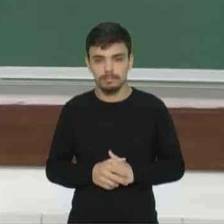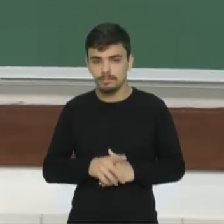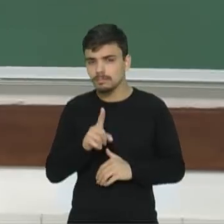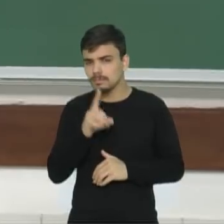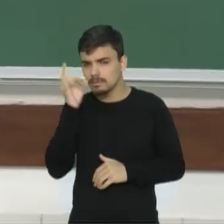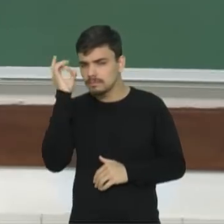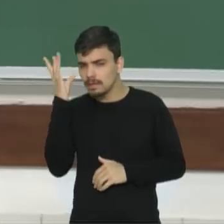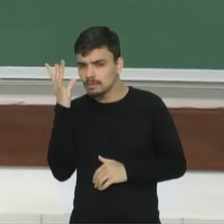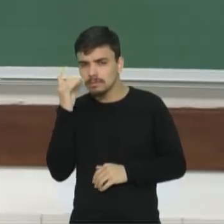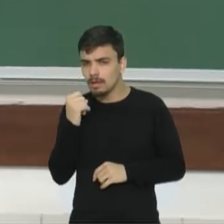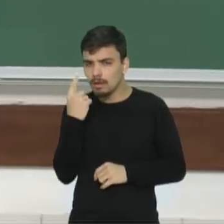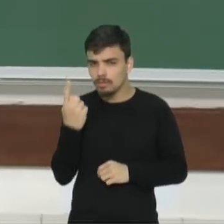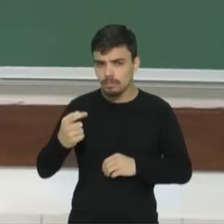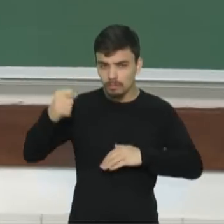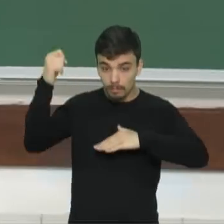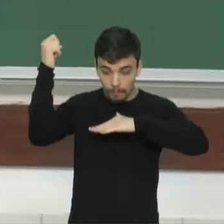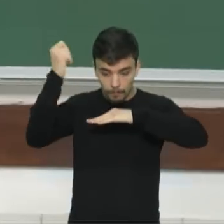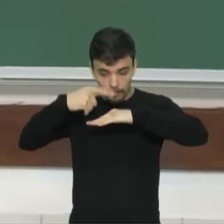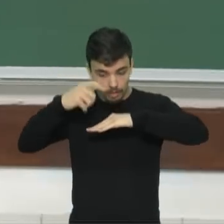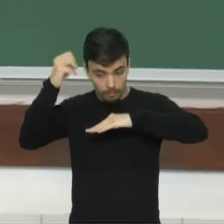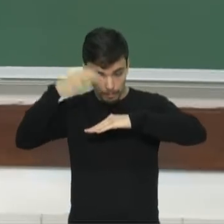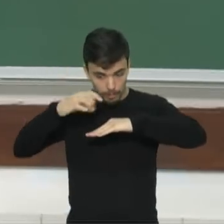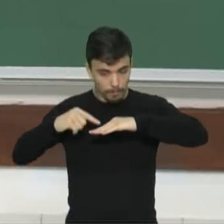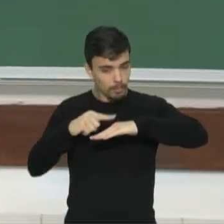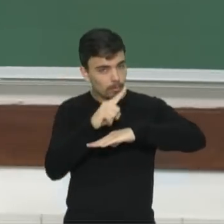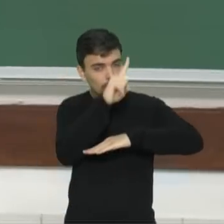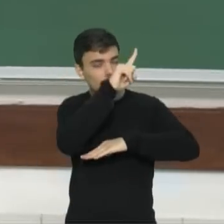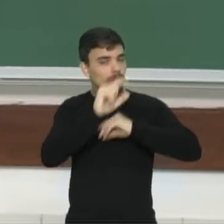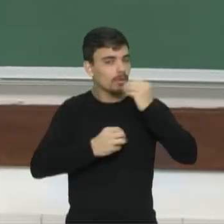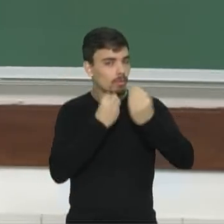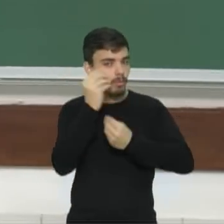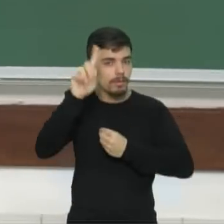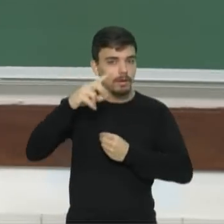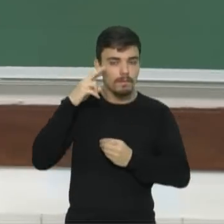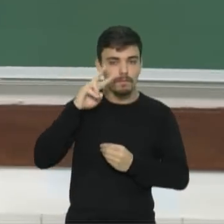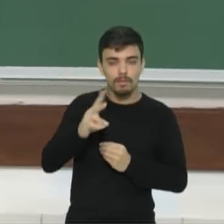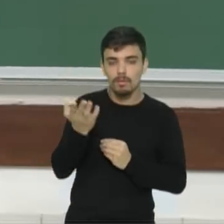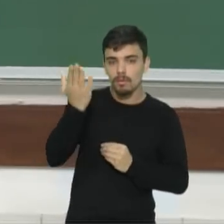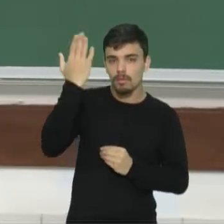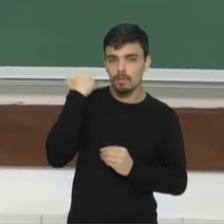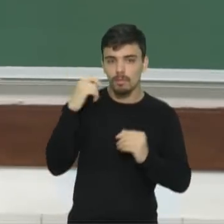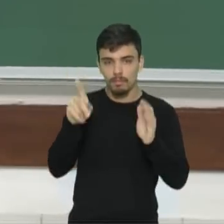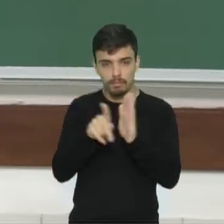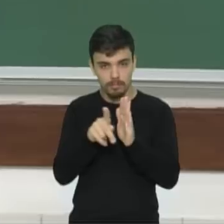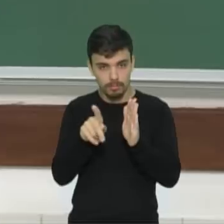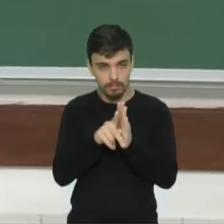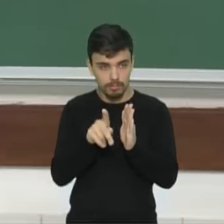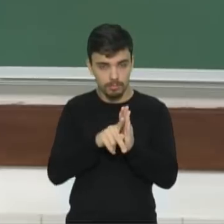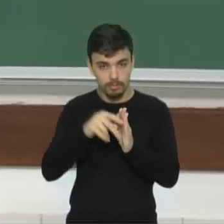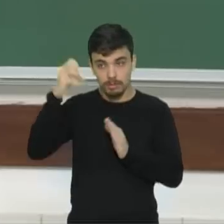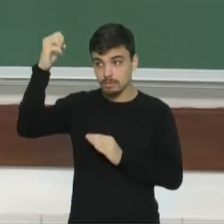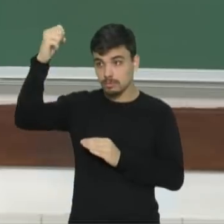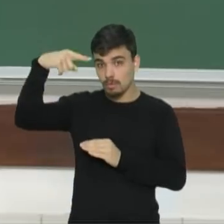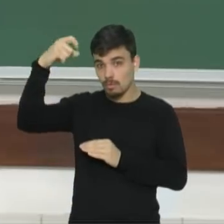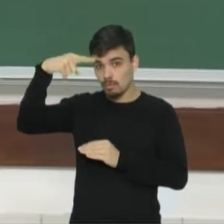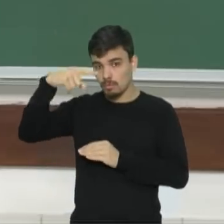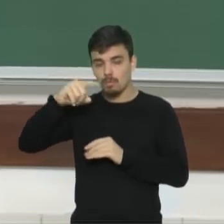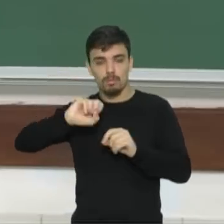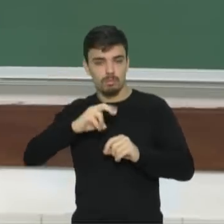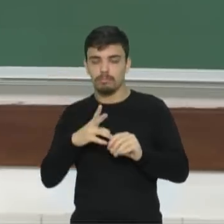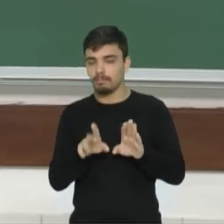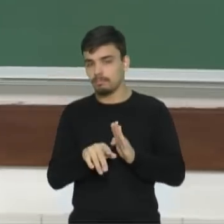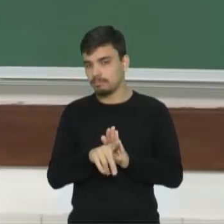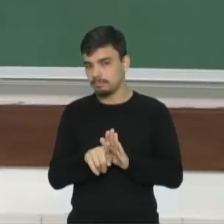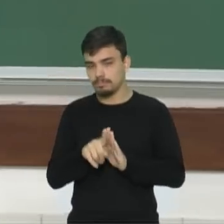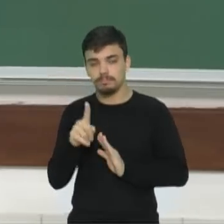Fácil, né? A luz bateu e voltou. A gente já viu esse fenômeno no som. O som tem essa propriedade também